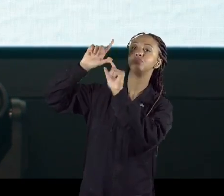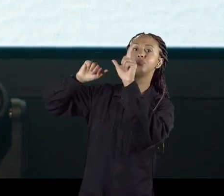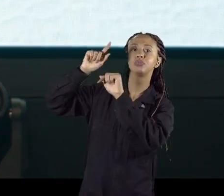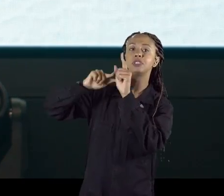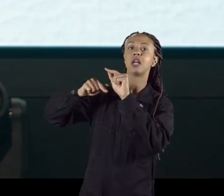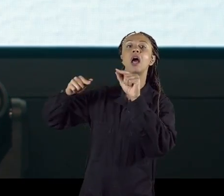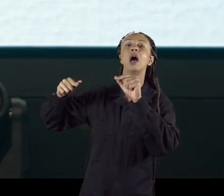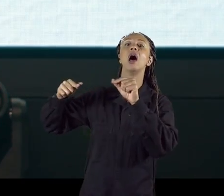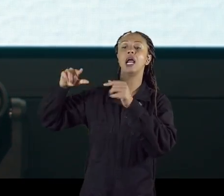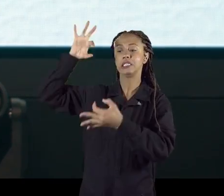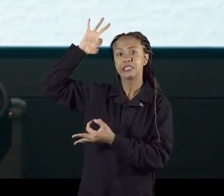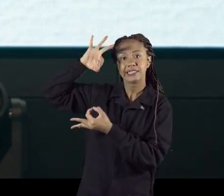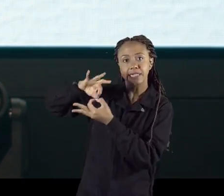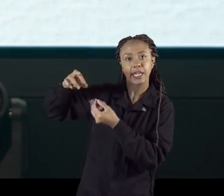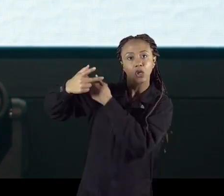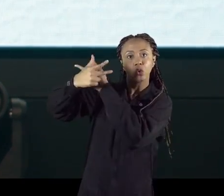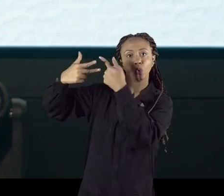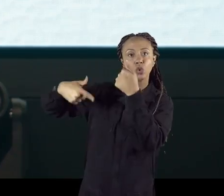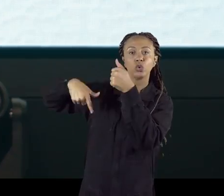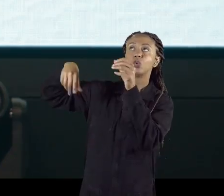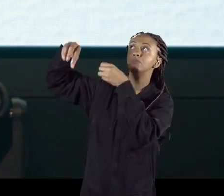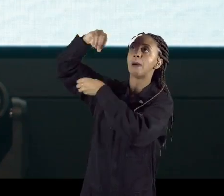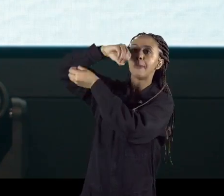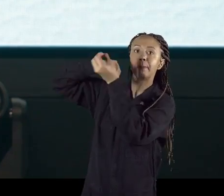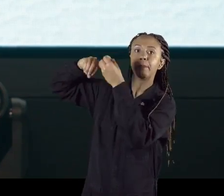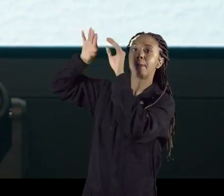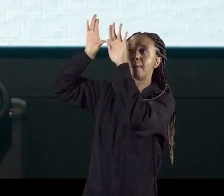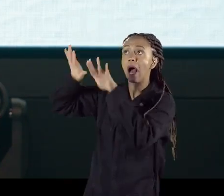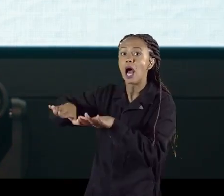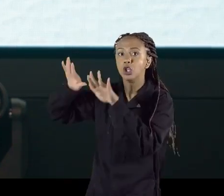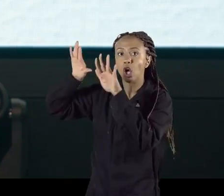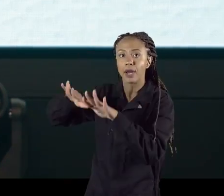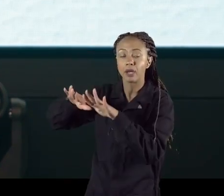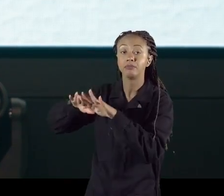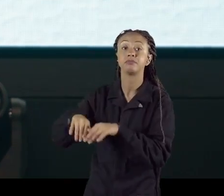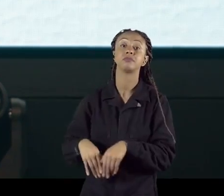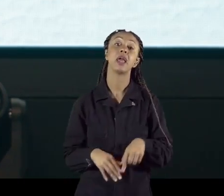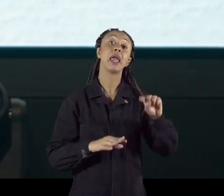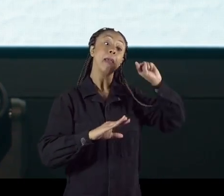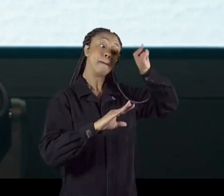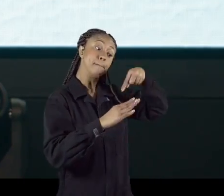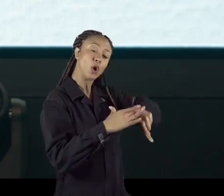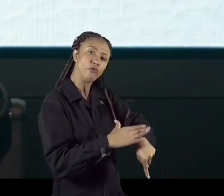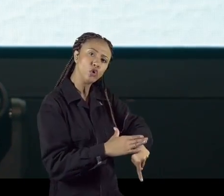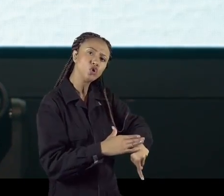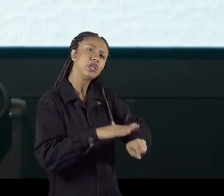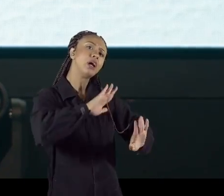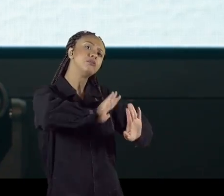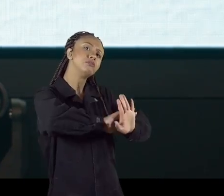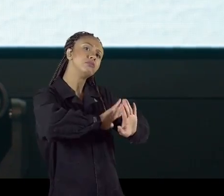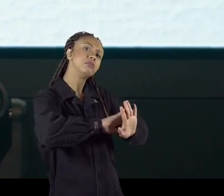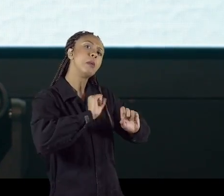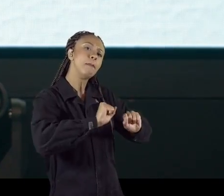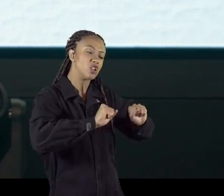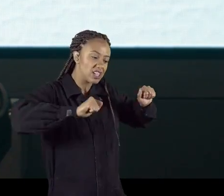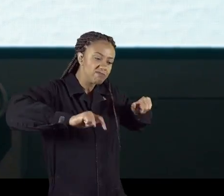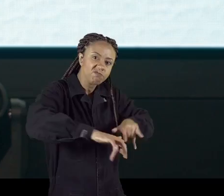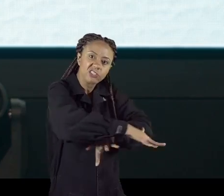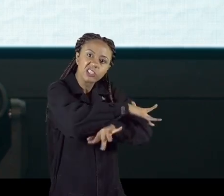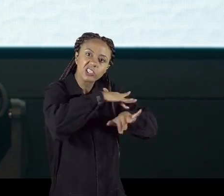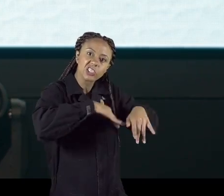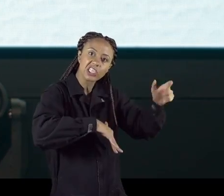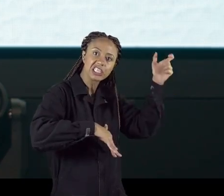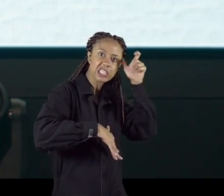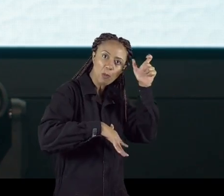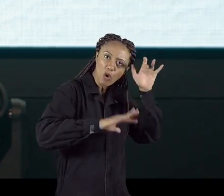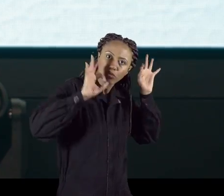astros aos Deuses dos astros e profundidade das feitiçarias mais baixas mesmo que usavam